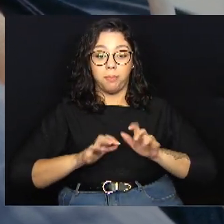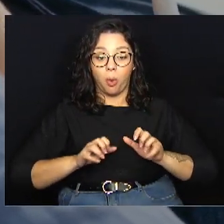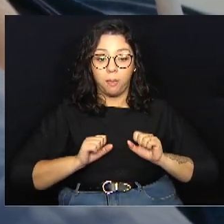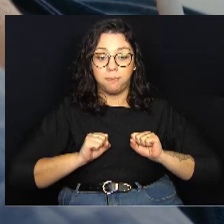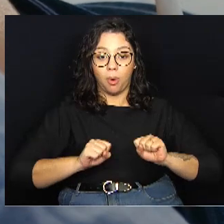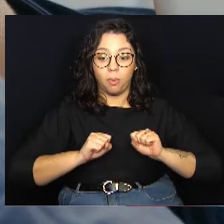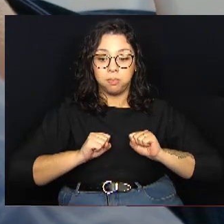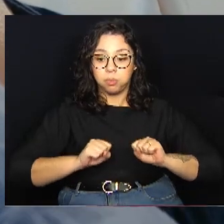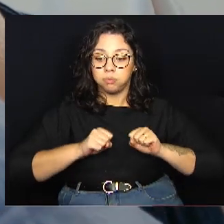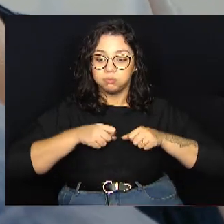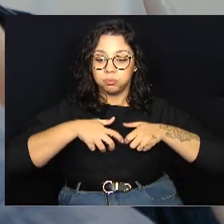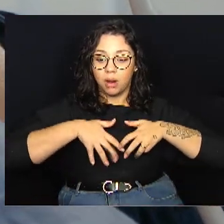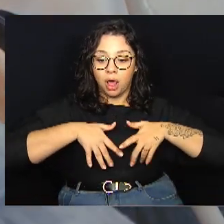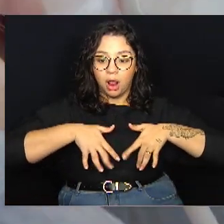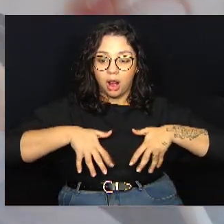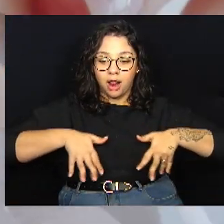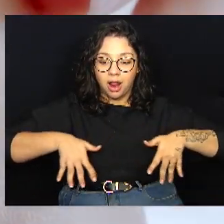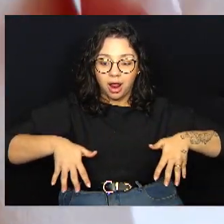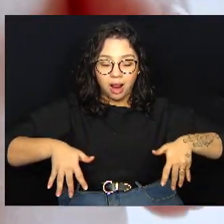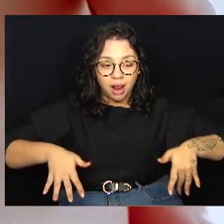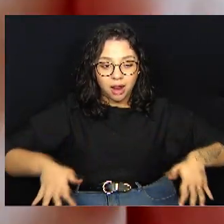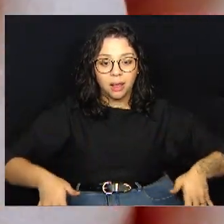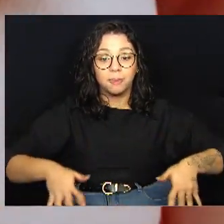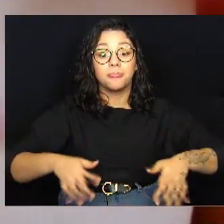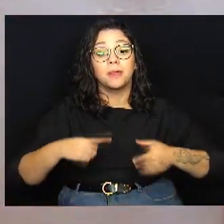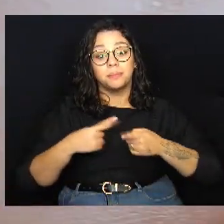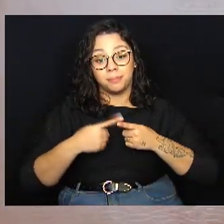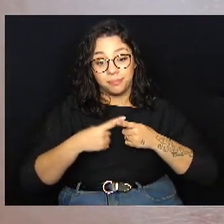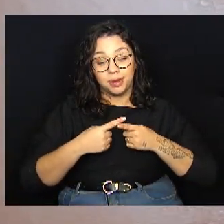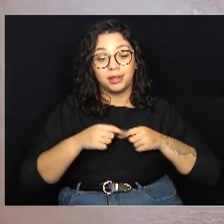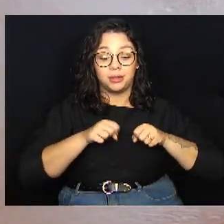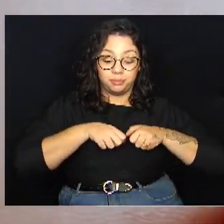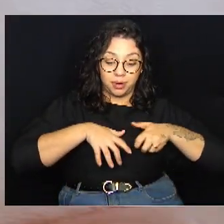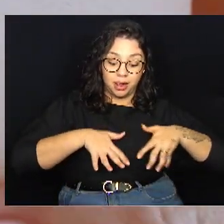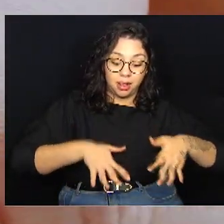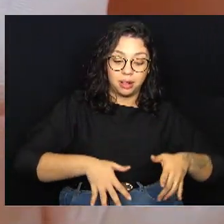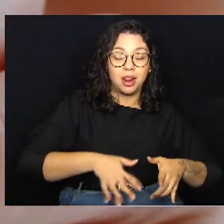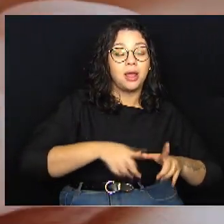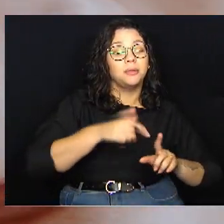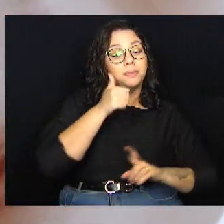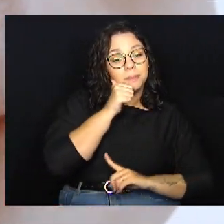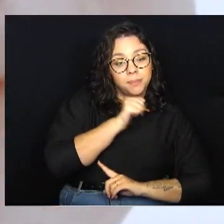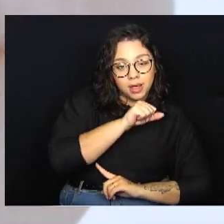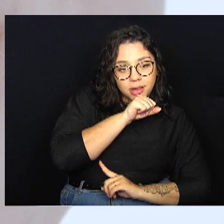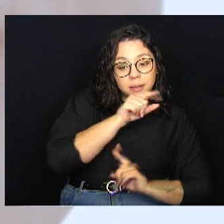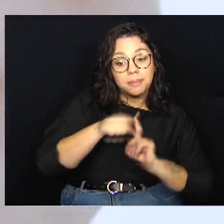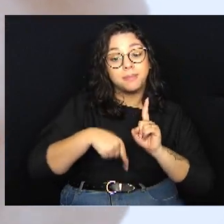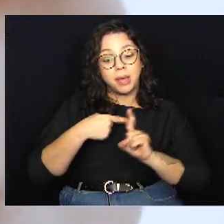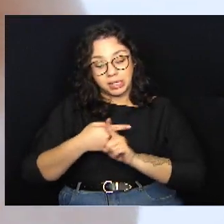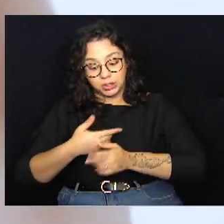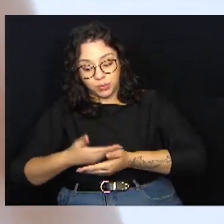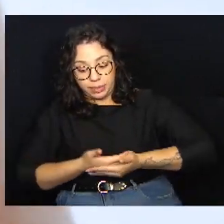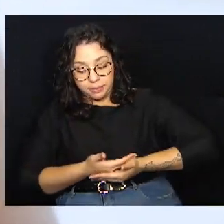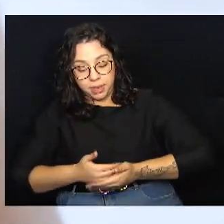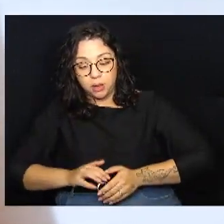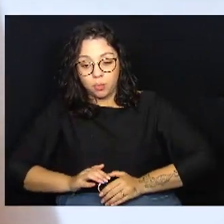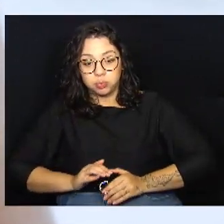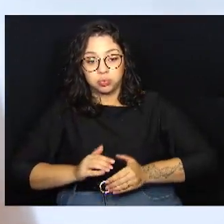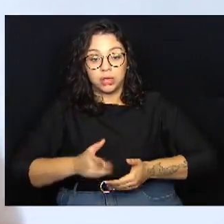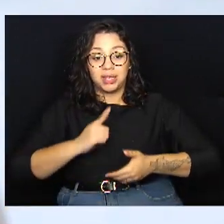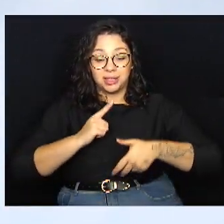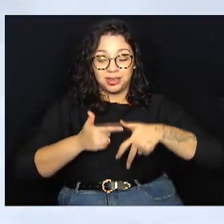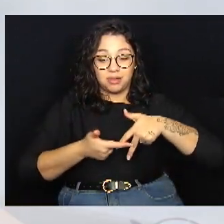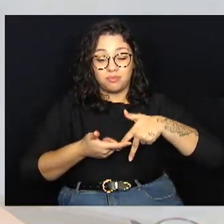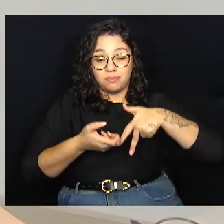dois organismos, o dela e o do bebê. E esse peso extra pressiona os vasos sanguíneos, principalmente